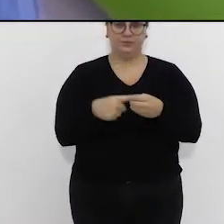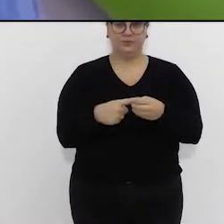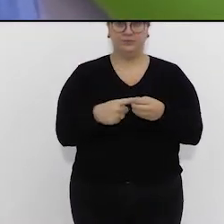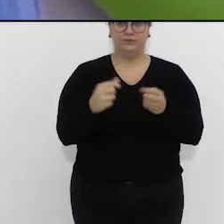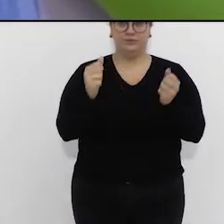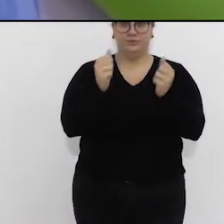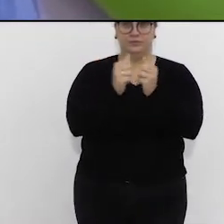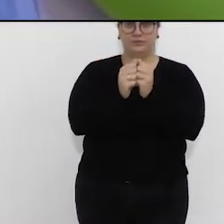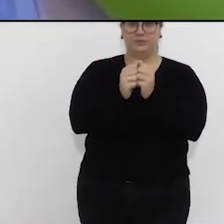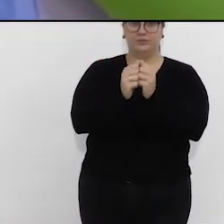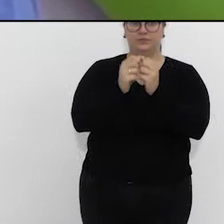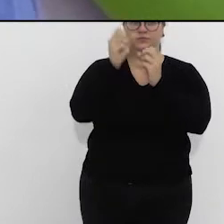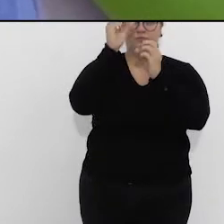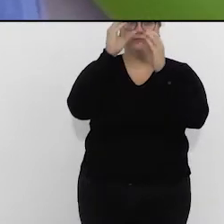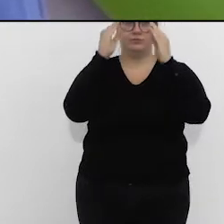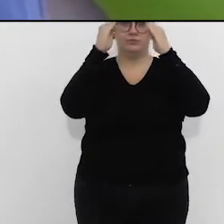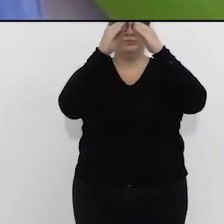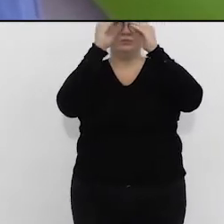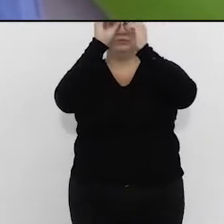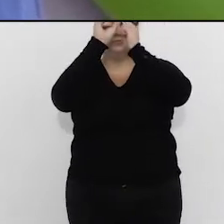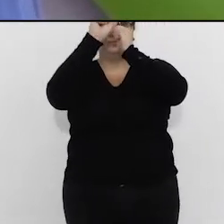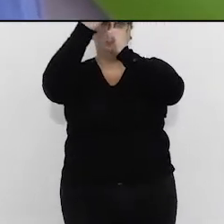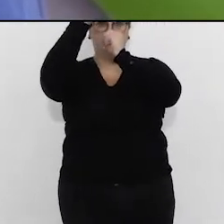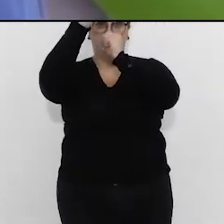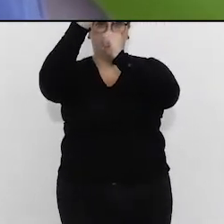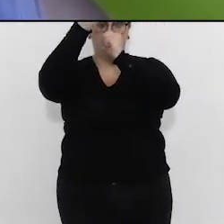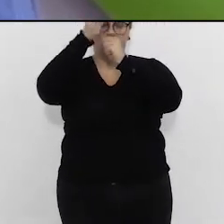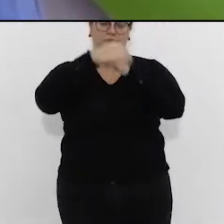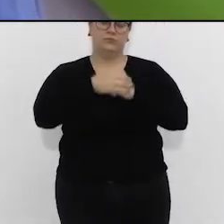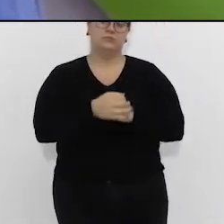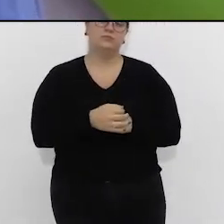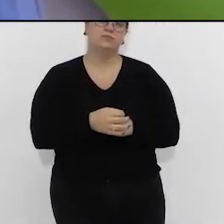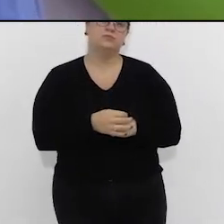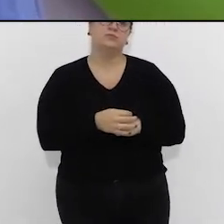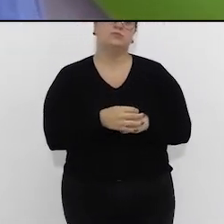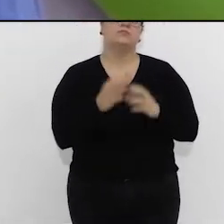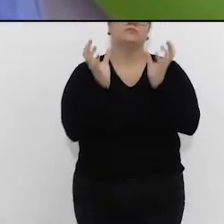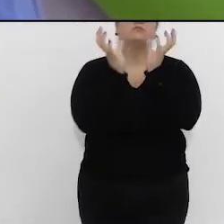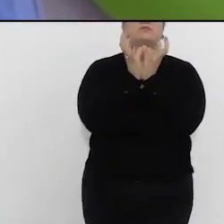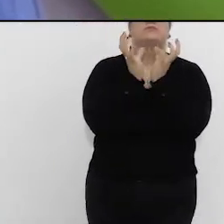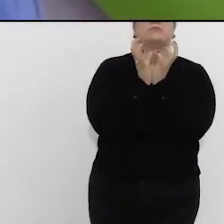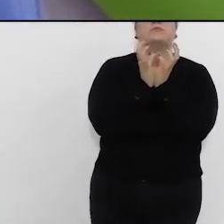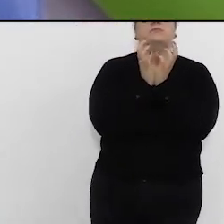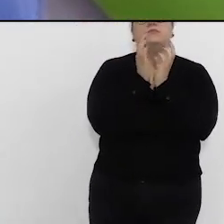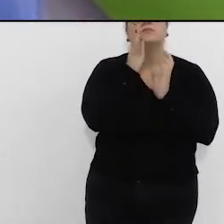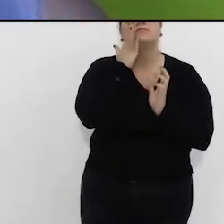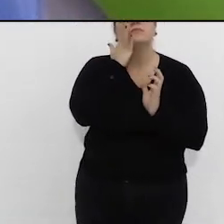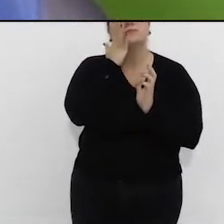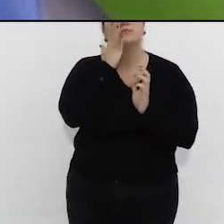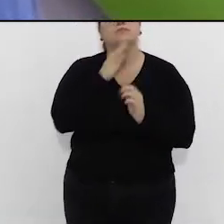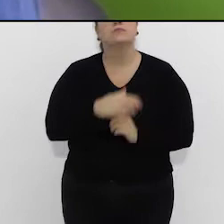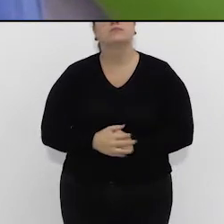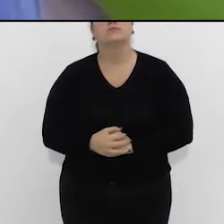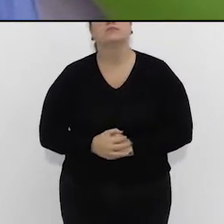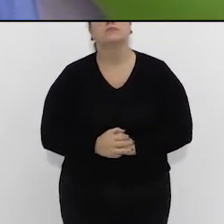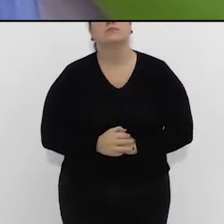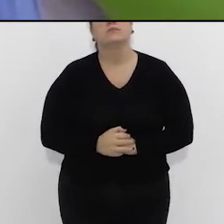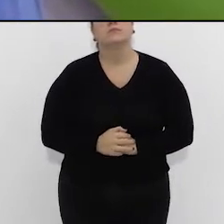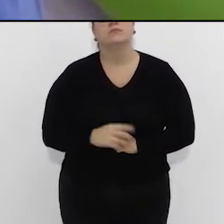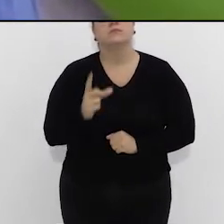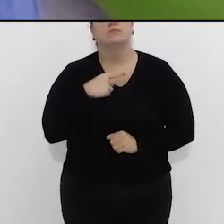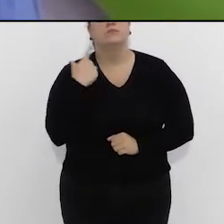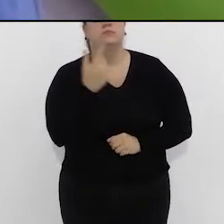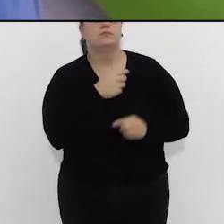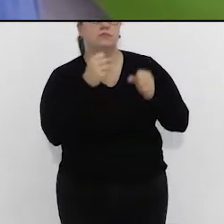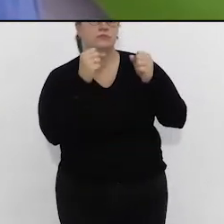junto com os engenheiros da área junto com o grupo formado com a minha equipe de zoneamentos É acho